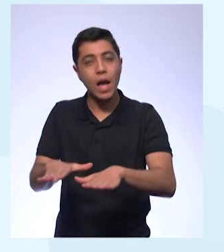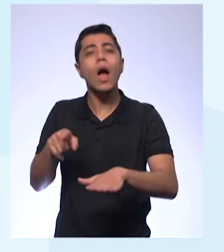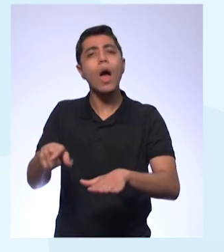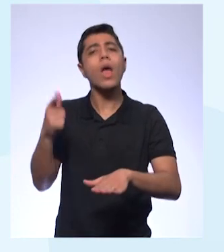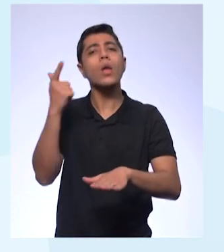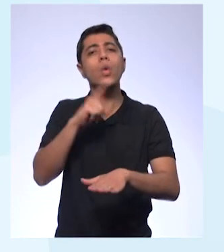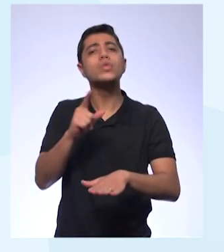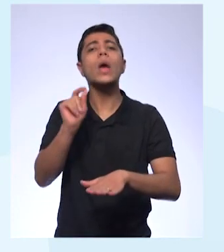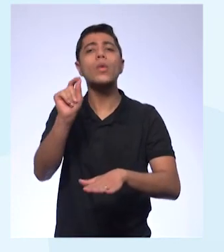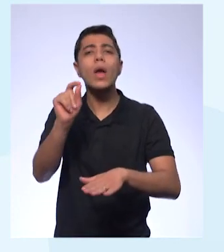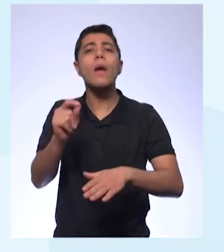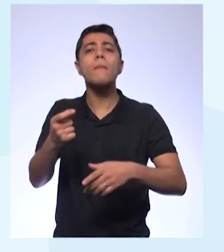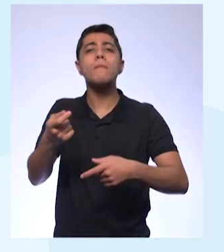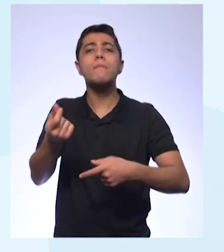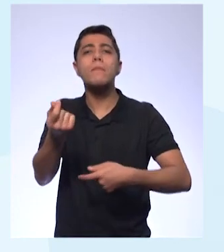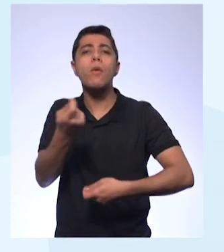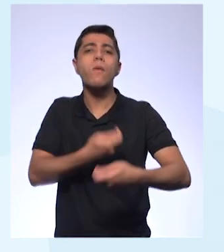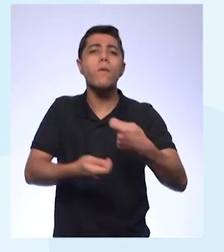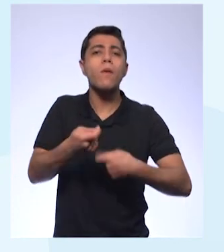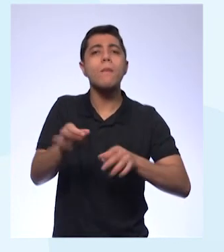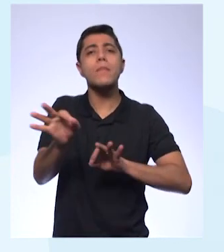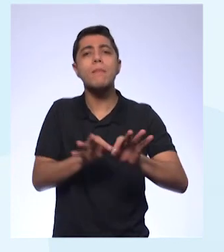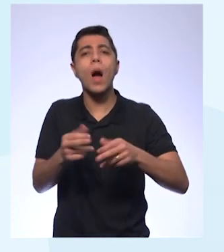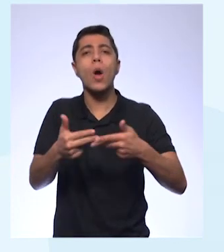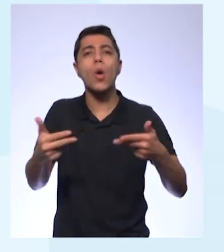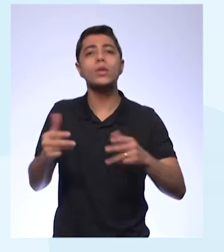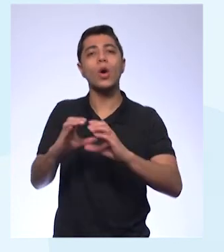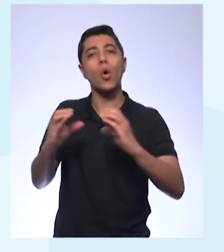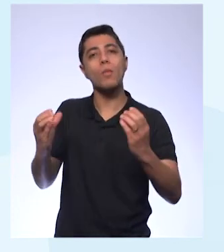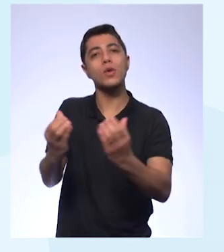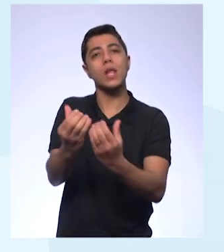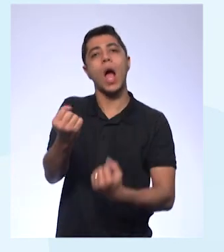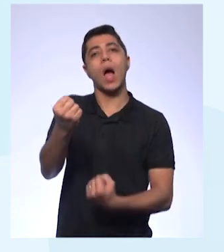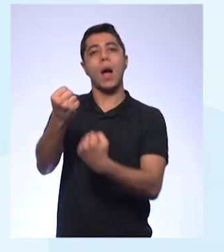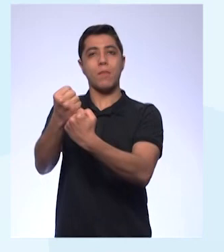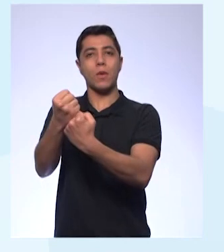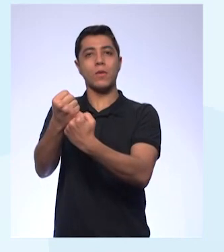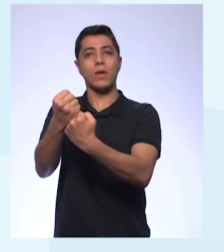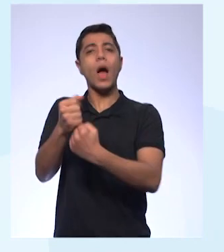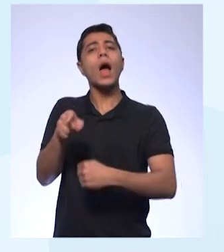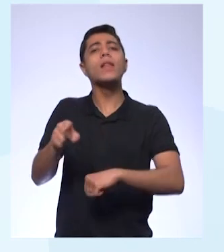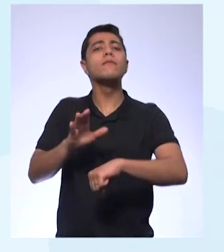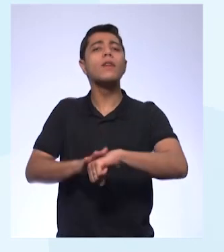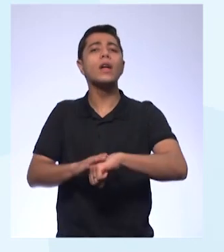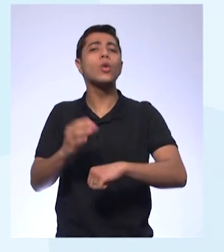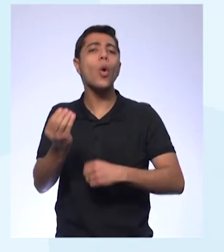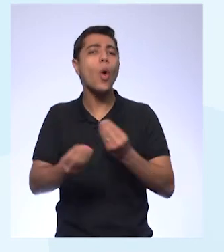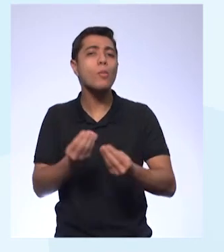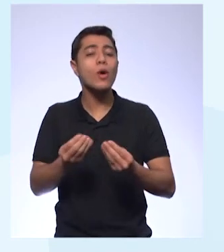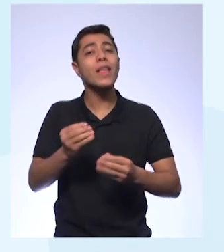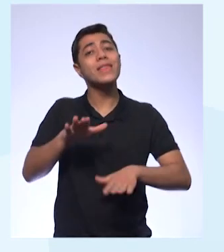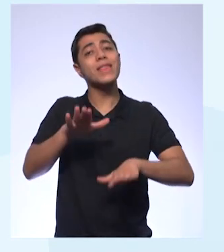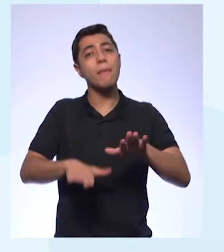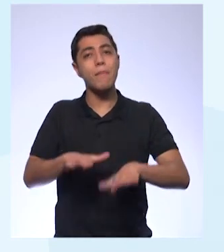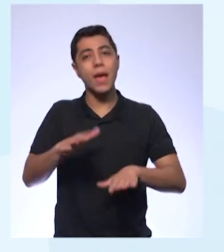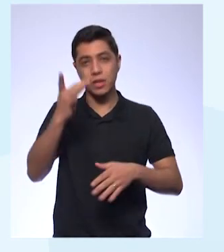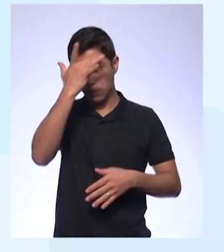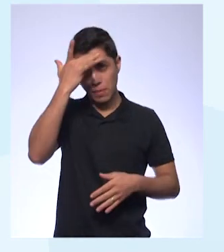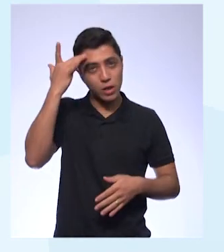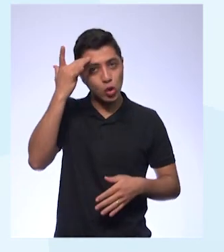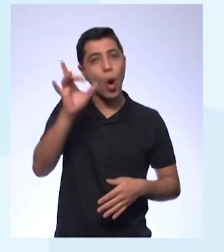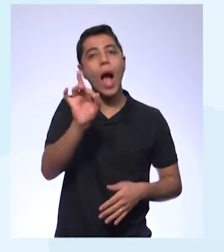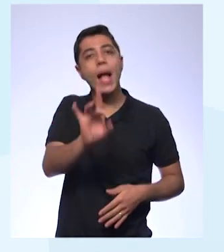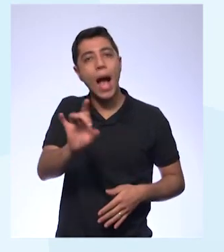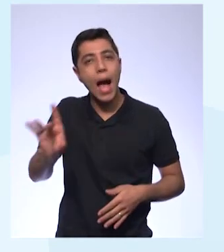esta comunidade. E essa produção, ela vai ser feita de acordo com a vocação de cada pessoa,